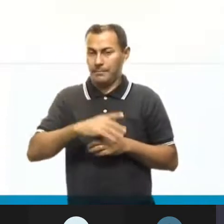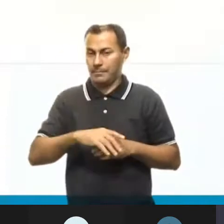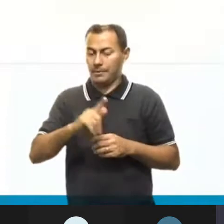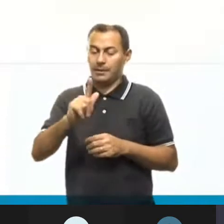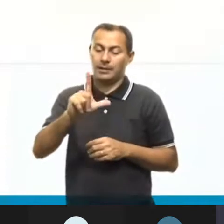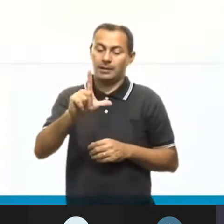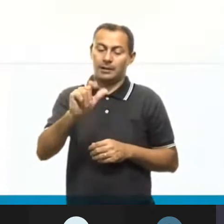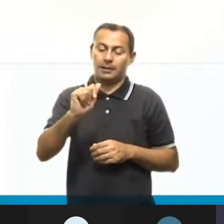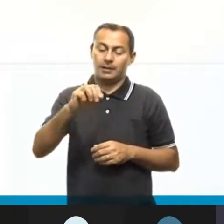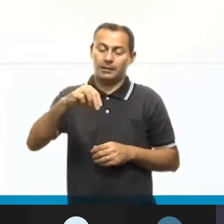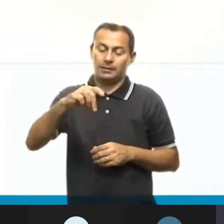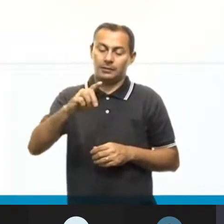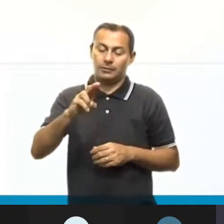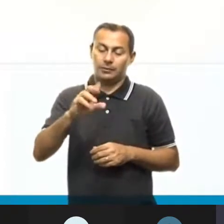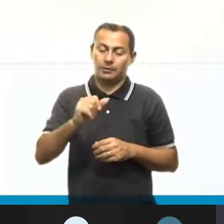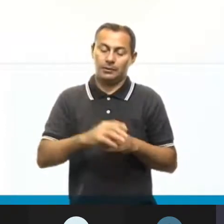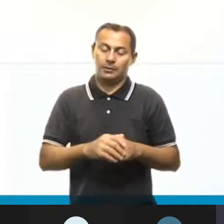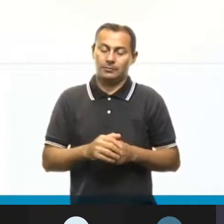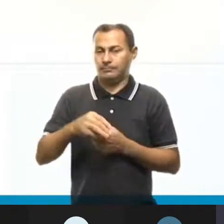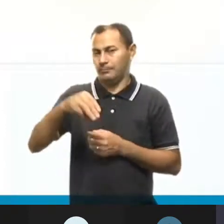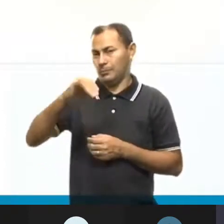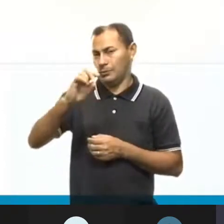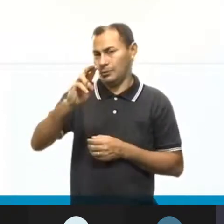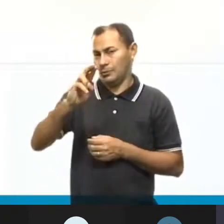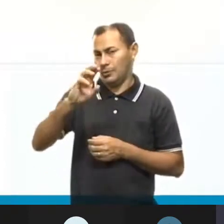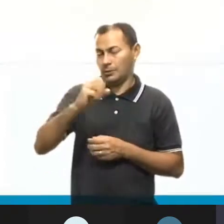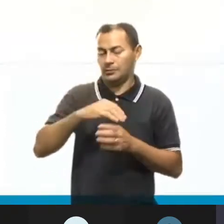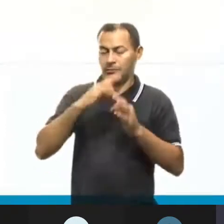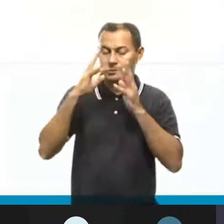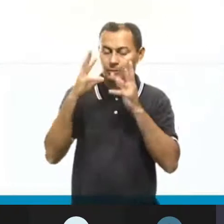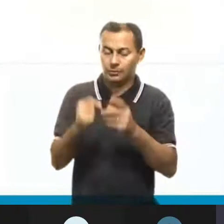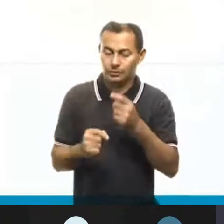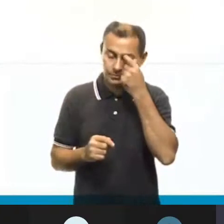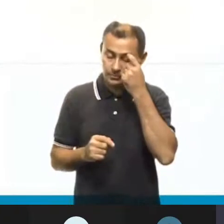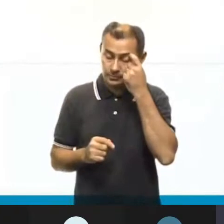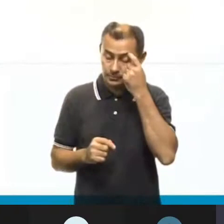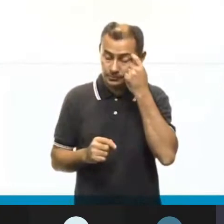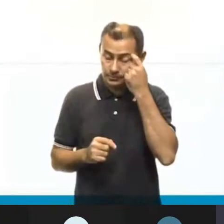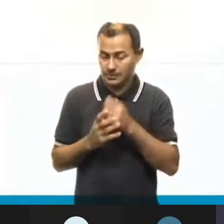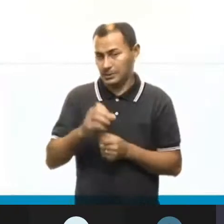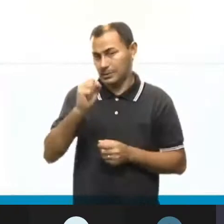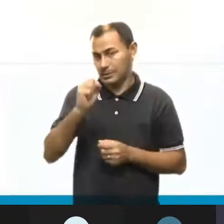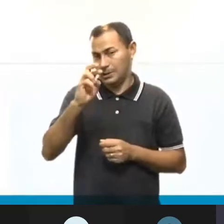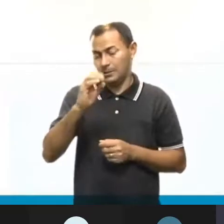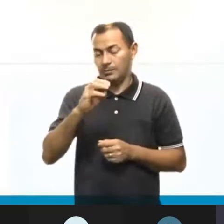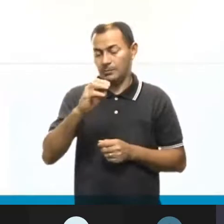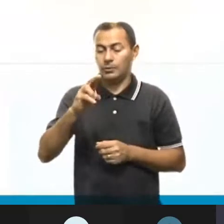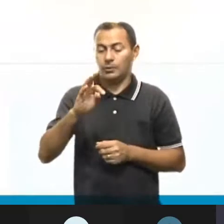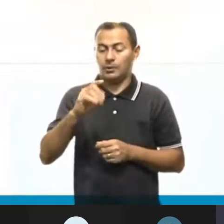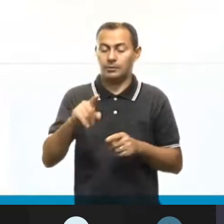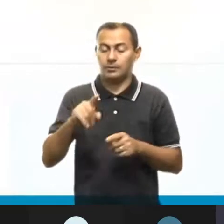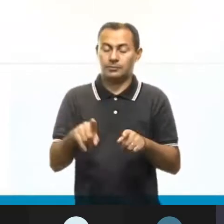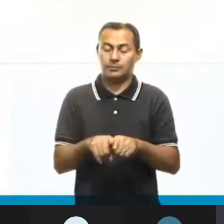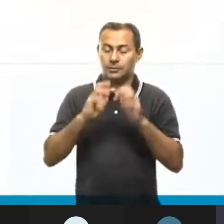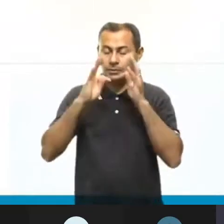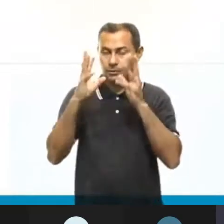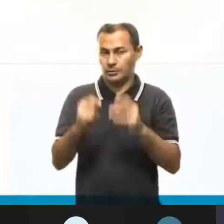glândulas seromucosas, que produzem aí o muco. Então, tudo isso aqui, ó, é glândula seromucosa, ó, tudo